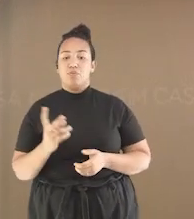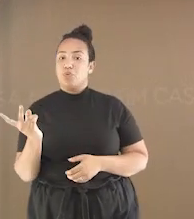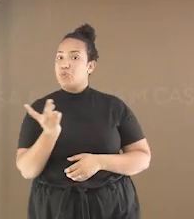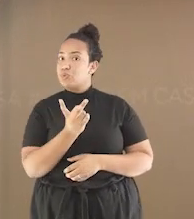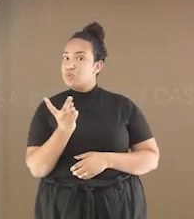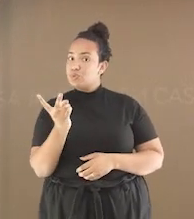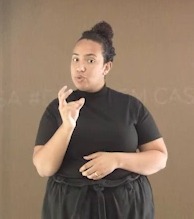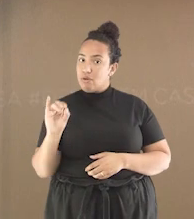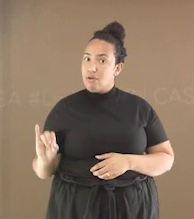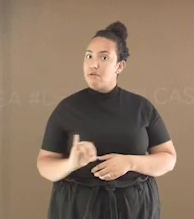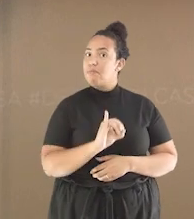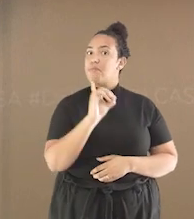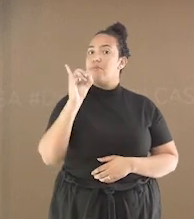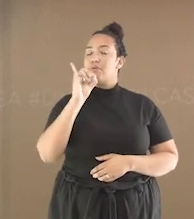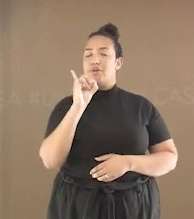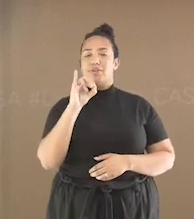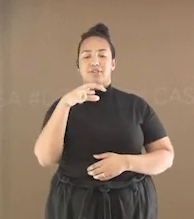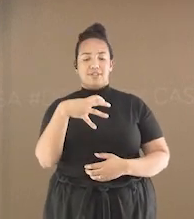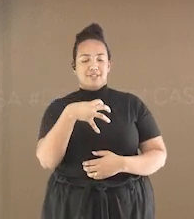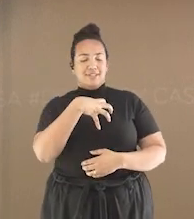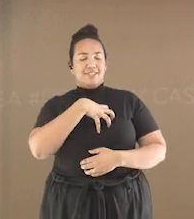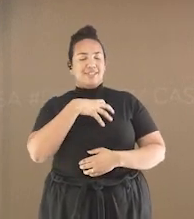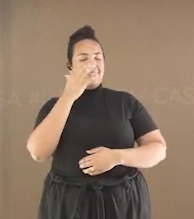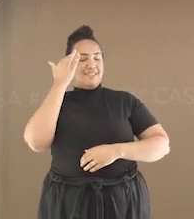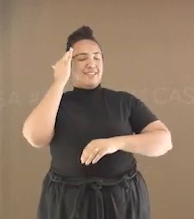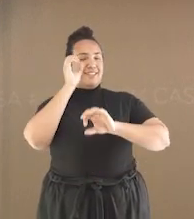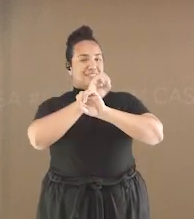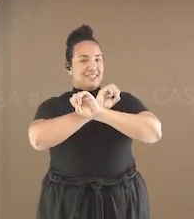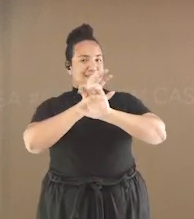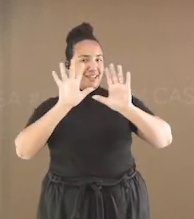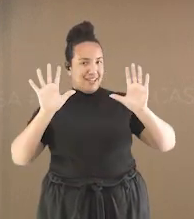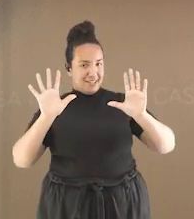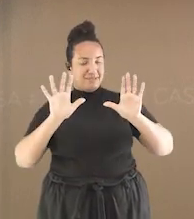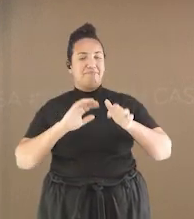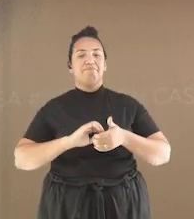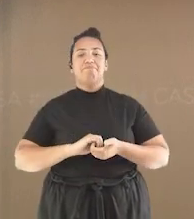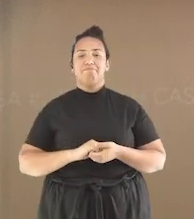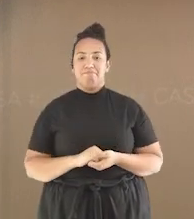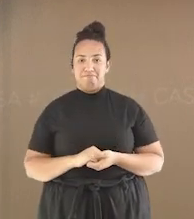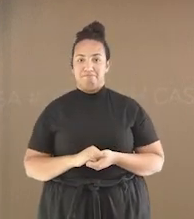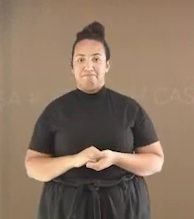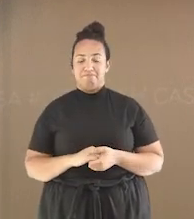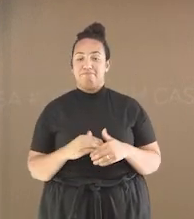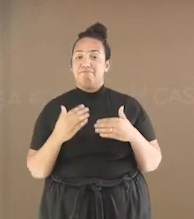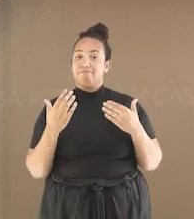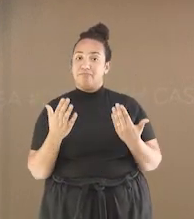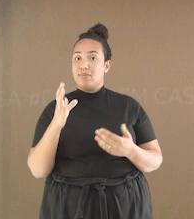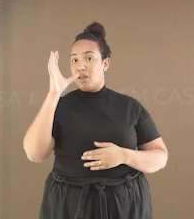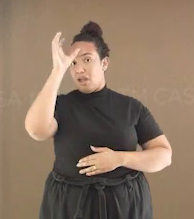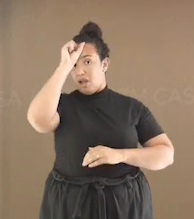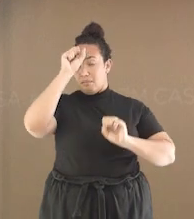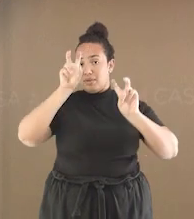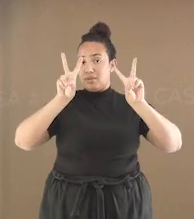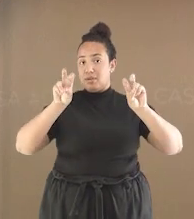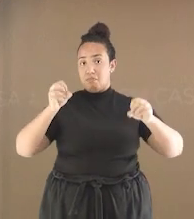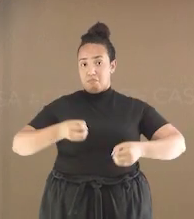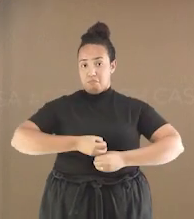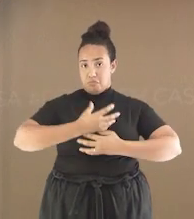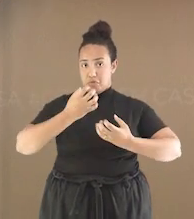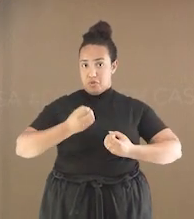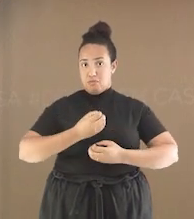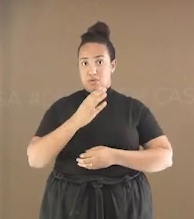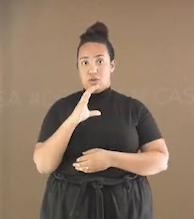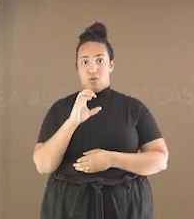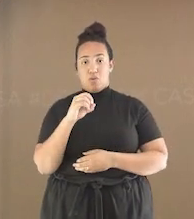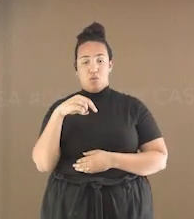como as duas coisas são igualmente importantes para entender o que o autor está querendo dizer? Aprender sobre o poema concreto